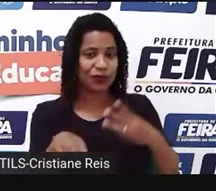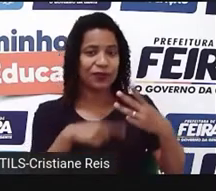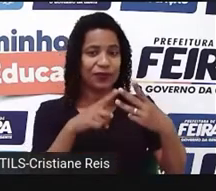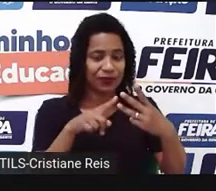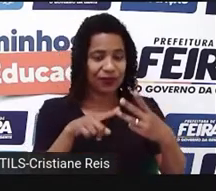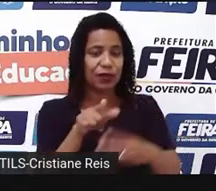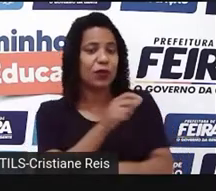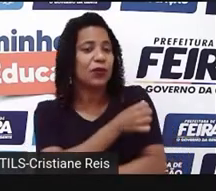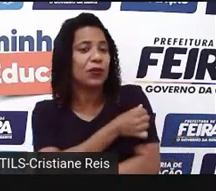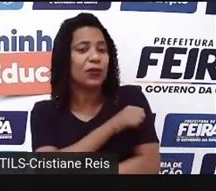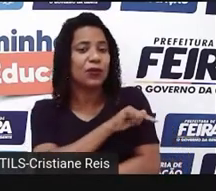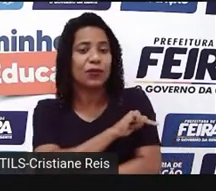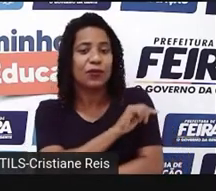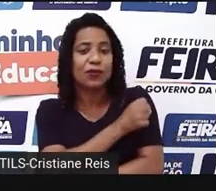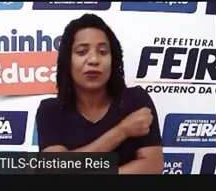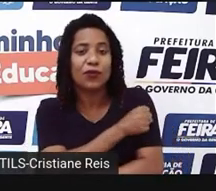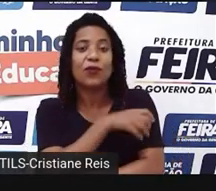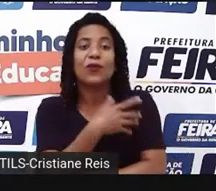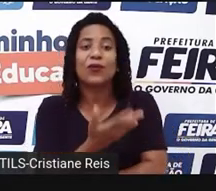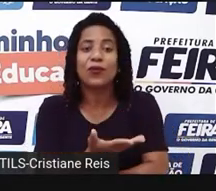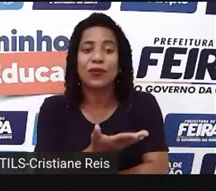grade, a série que você estuda,